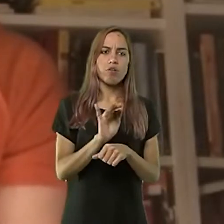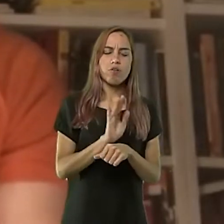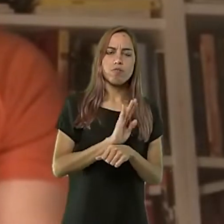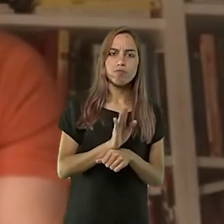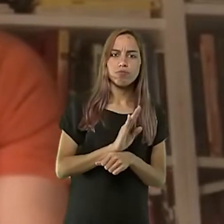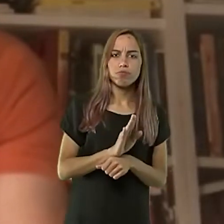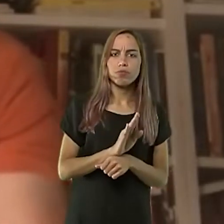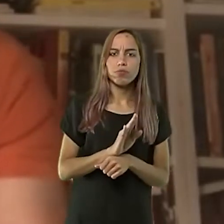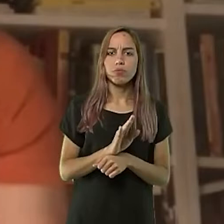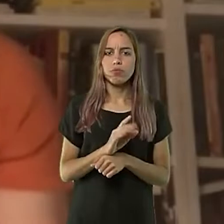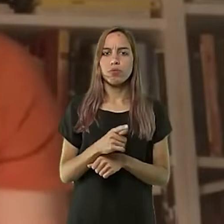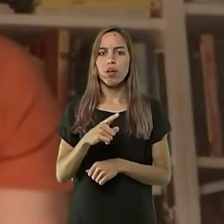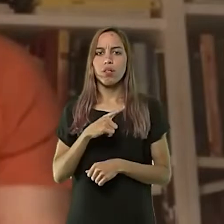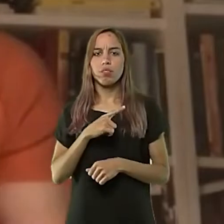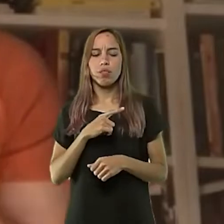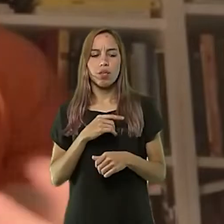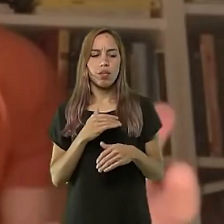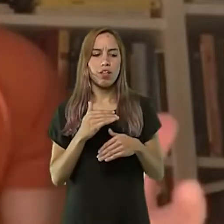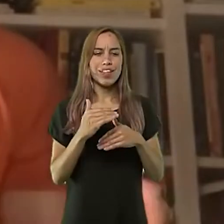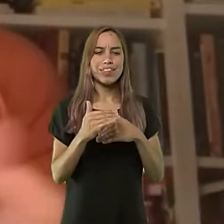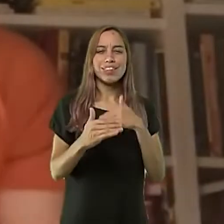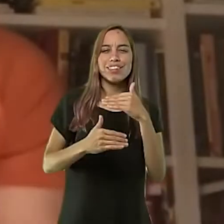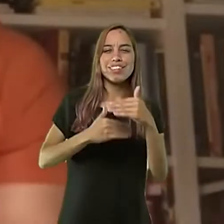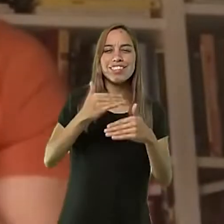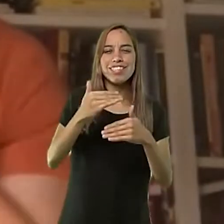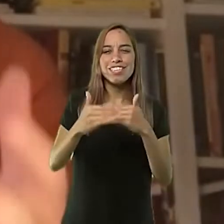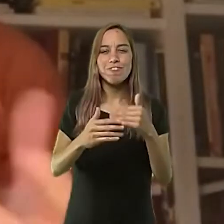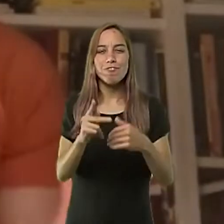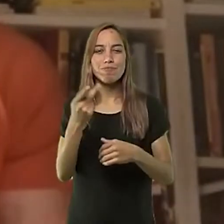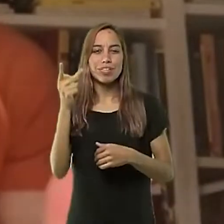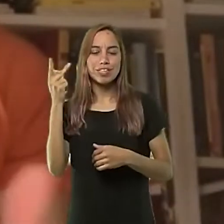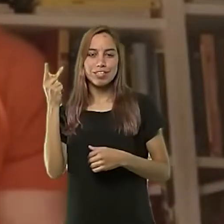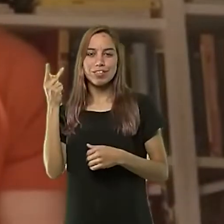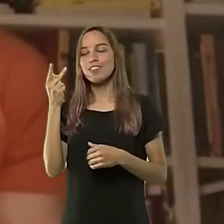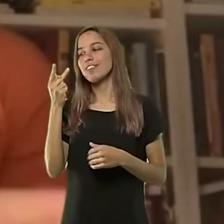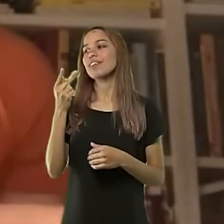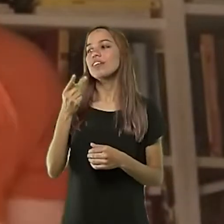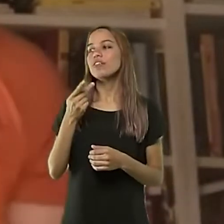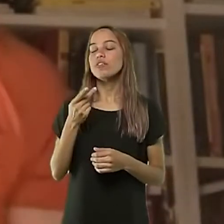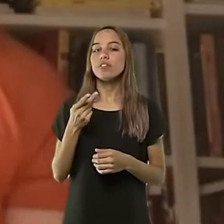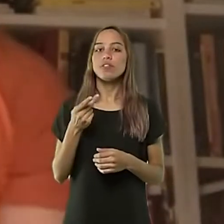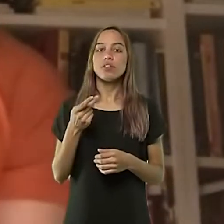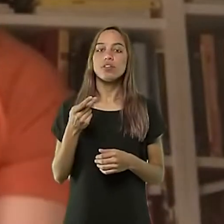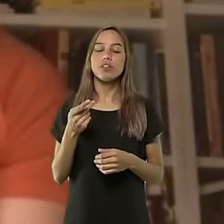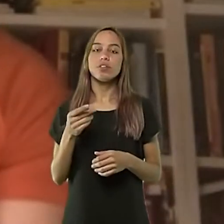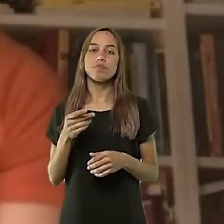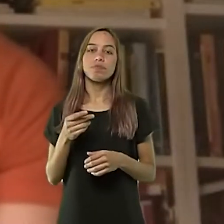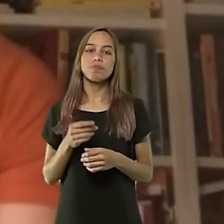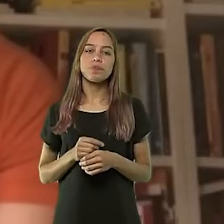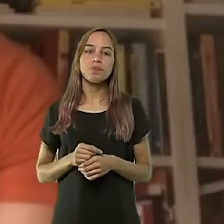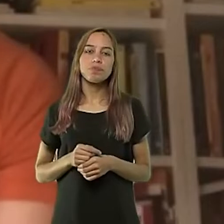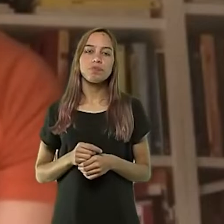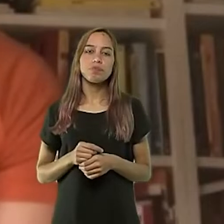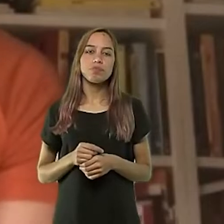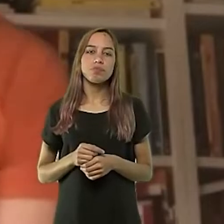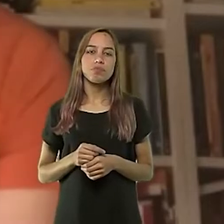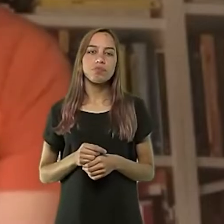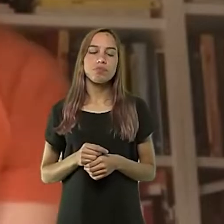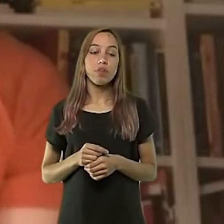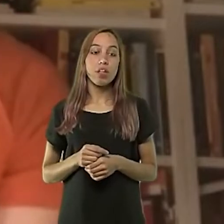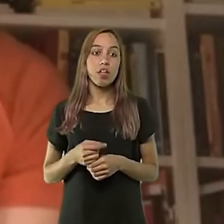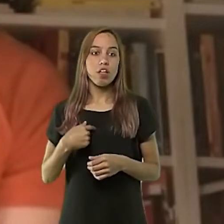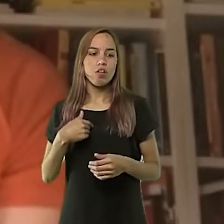na condução do enredo ou da história, e se aproxime mais também dessa cultura